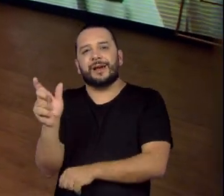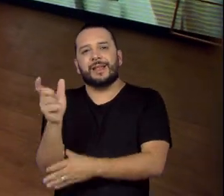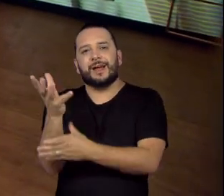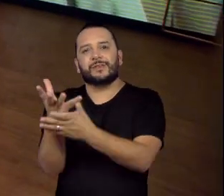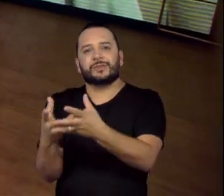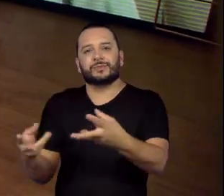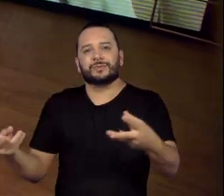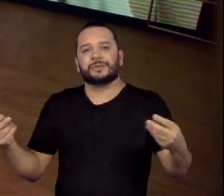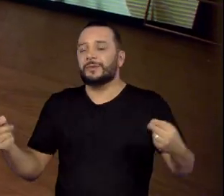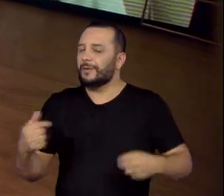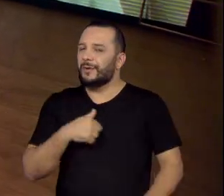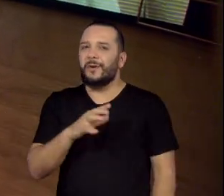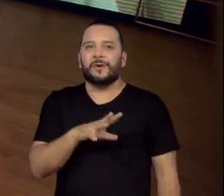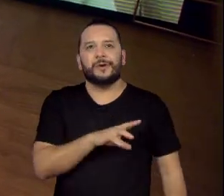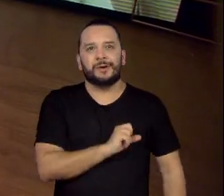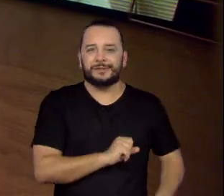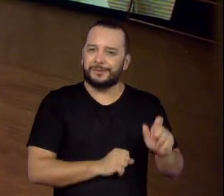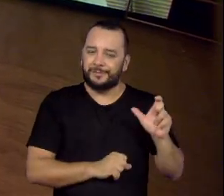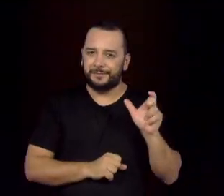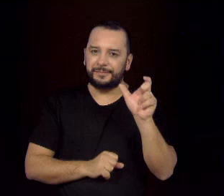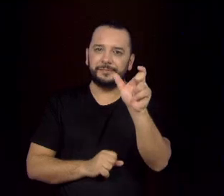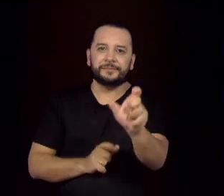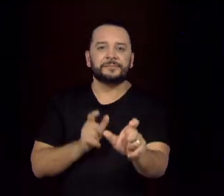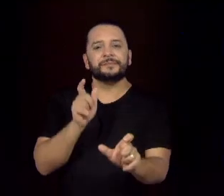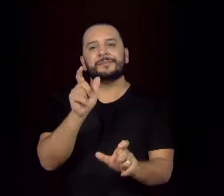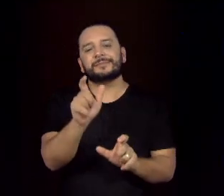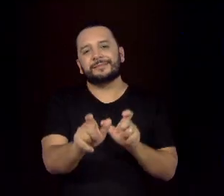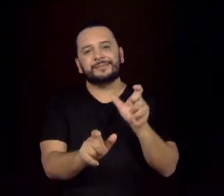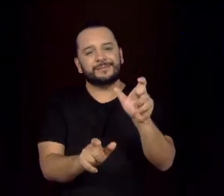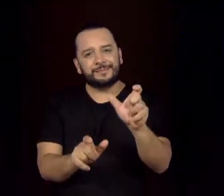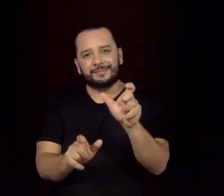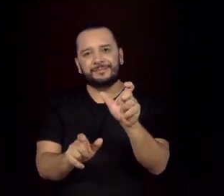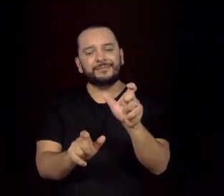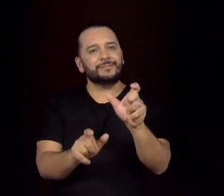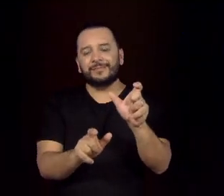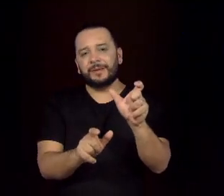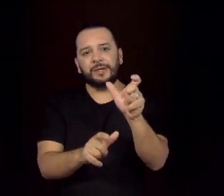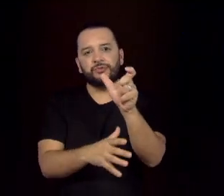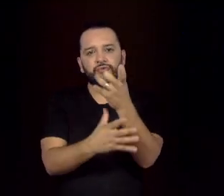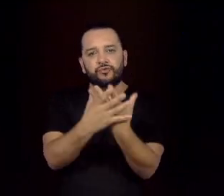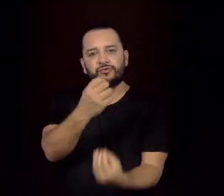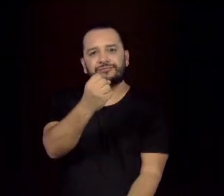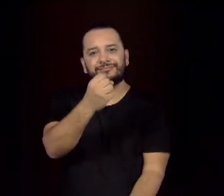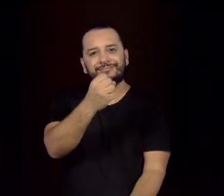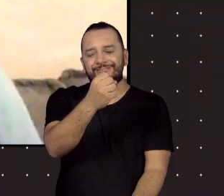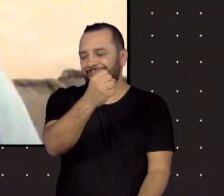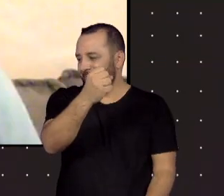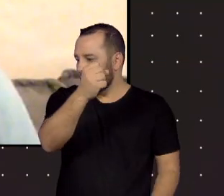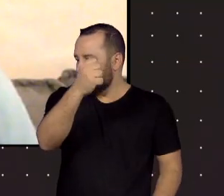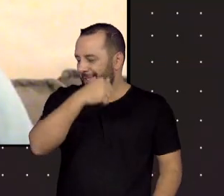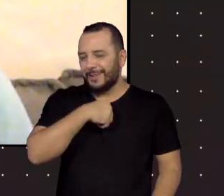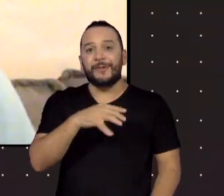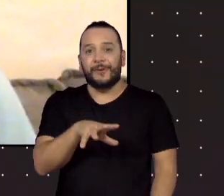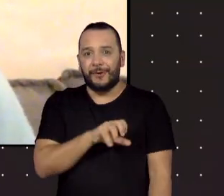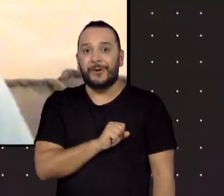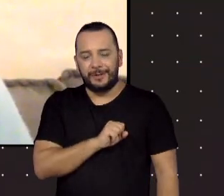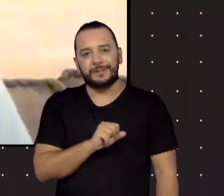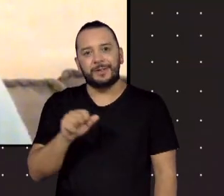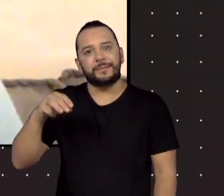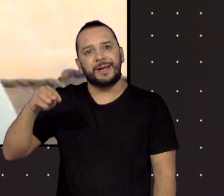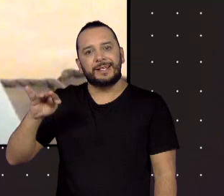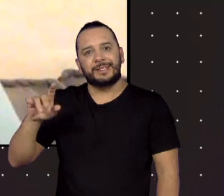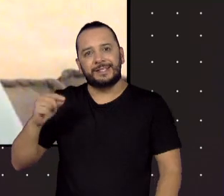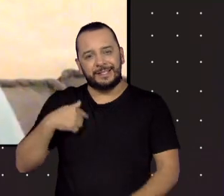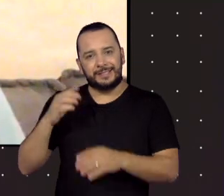com palavras e com 10 palavras e com tudo isso. E a Maria Bonomi fez os cenários e o